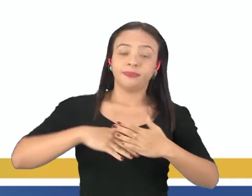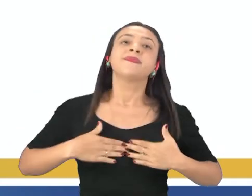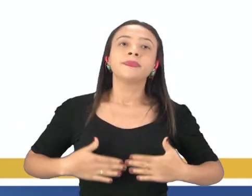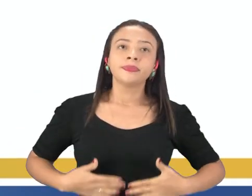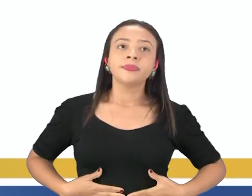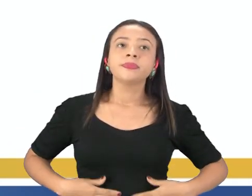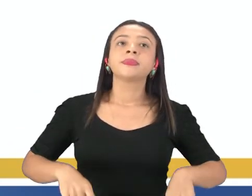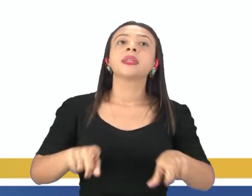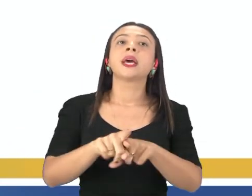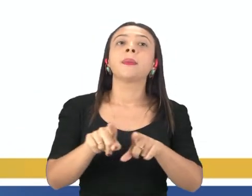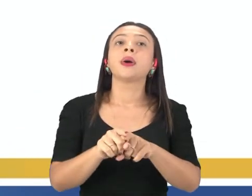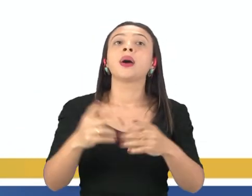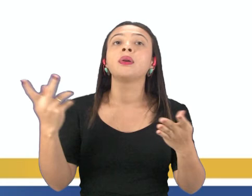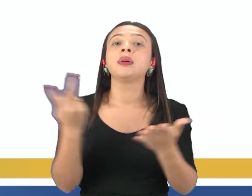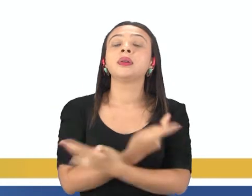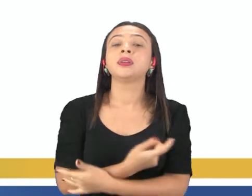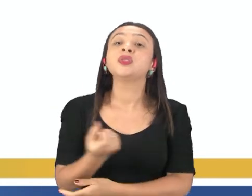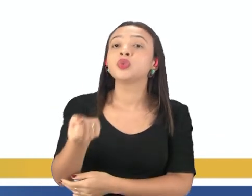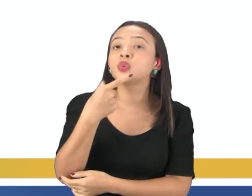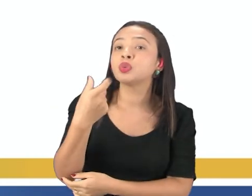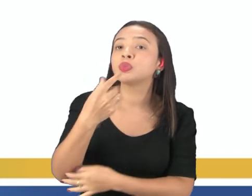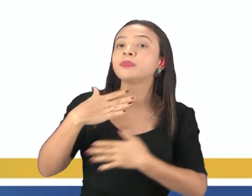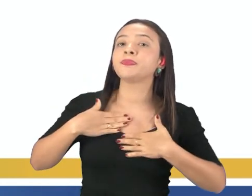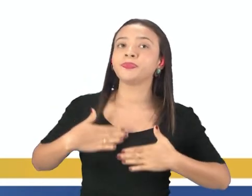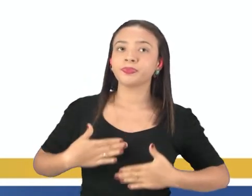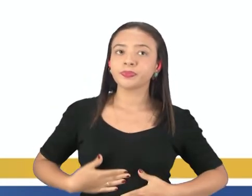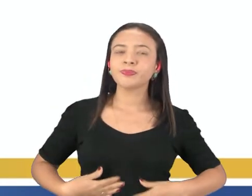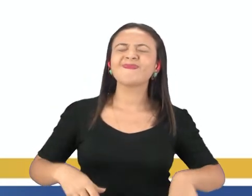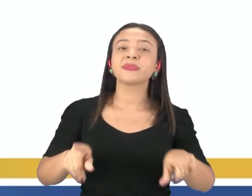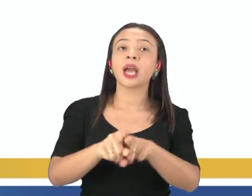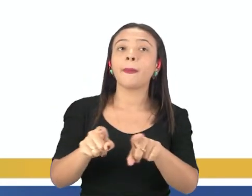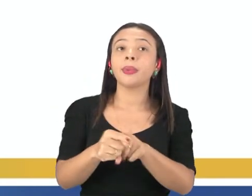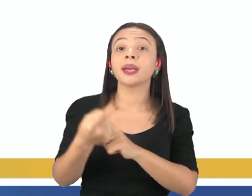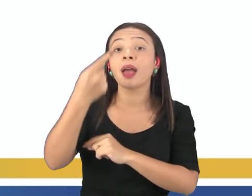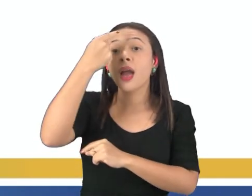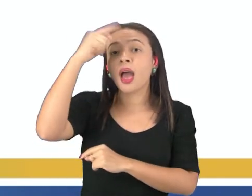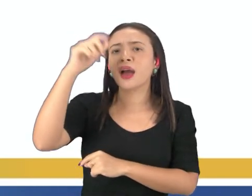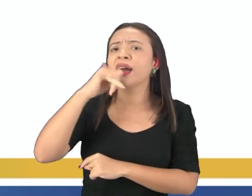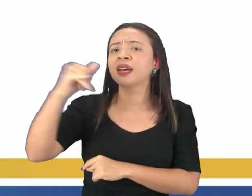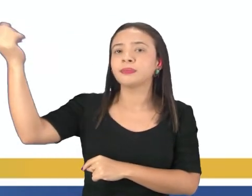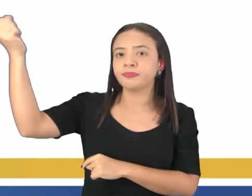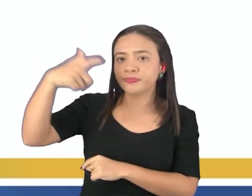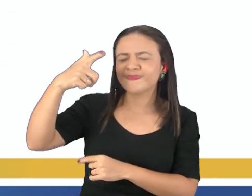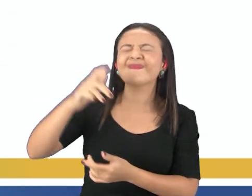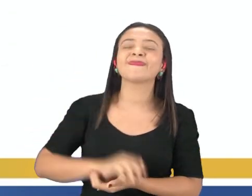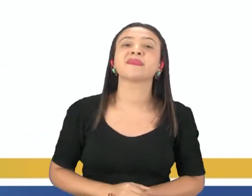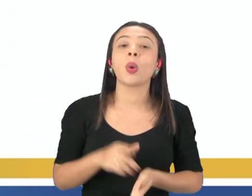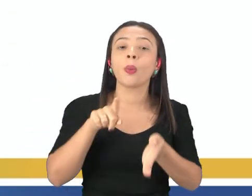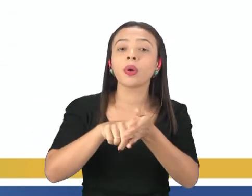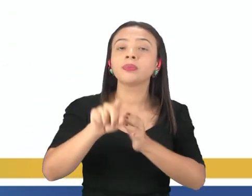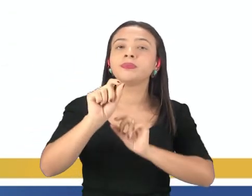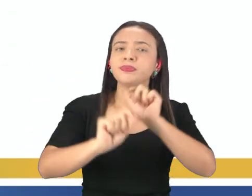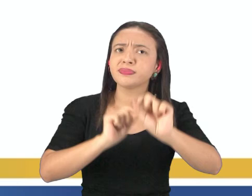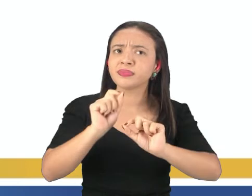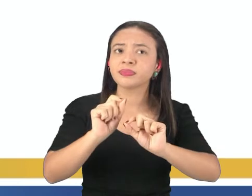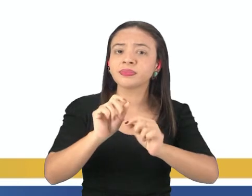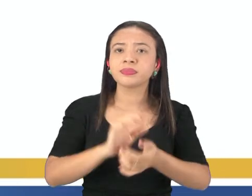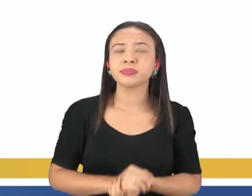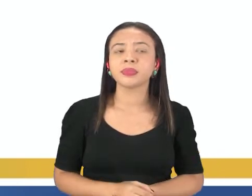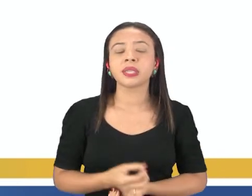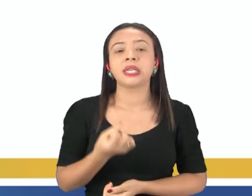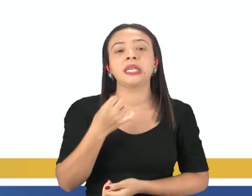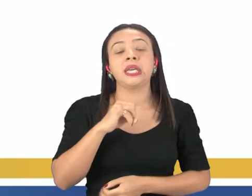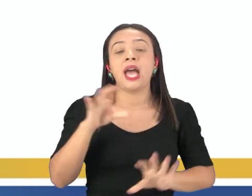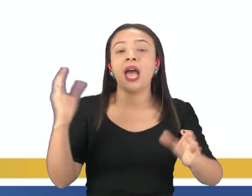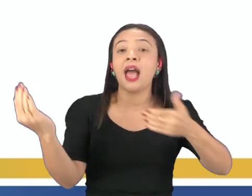organismo, a ação de um medicamento no organismo e a produção de energia solar. Pergunta: com relação